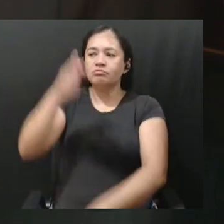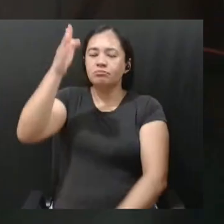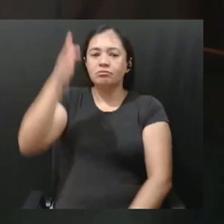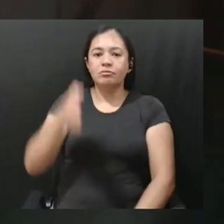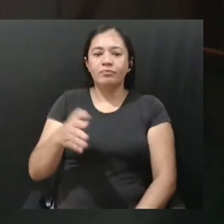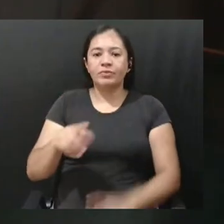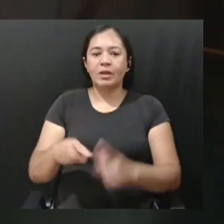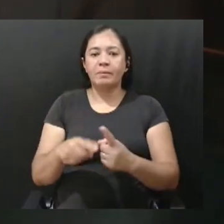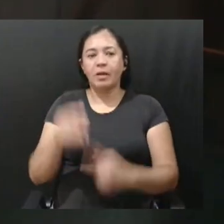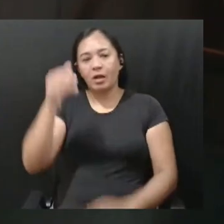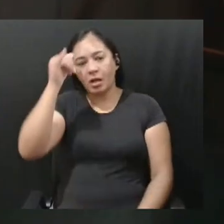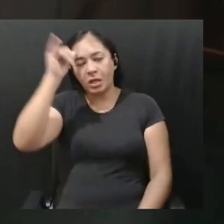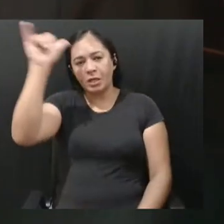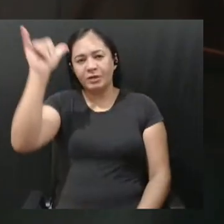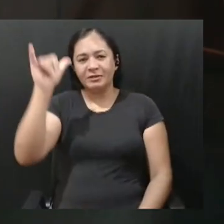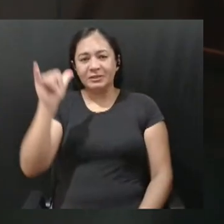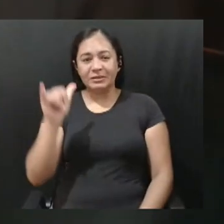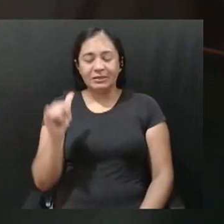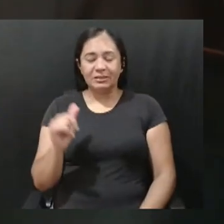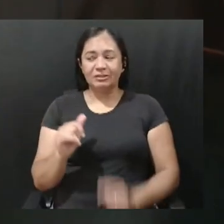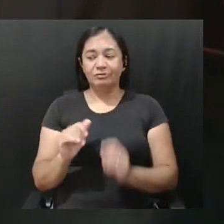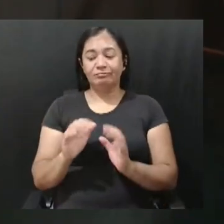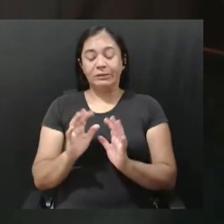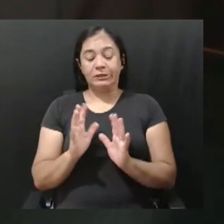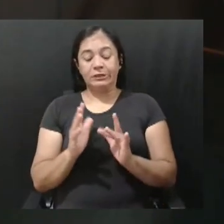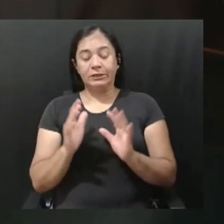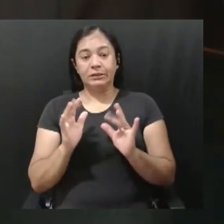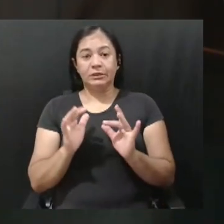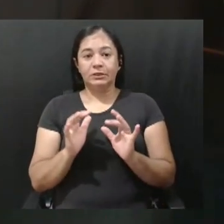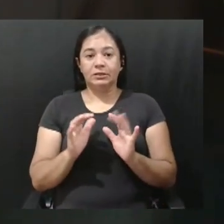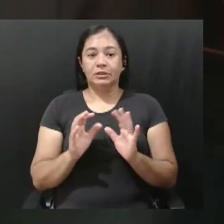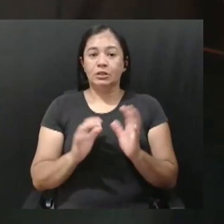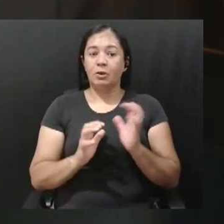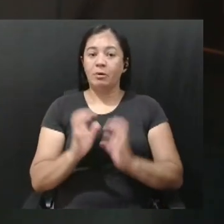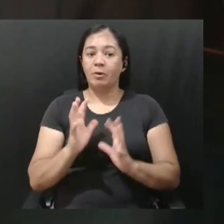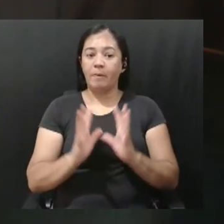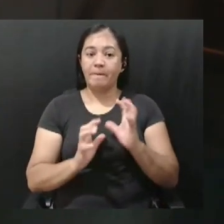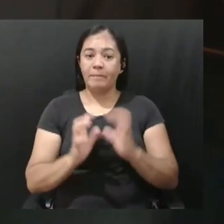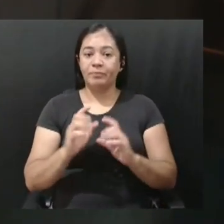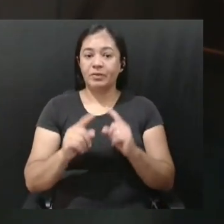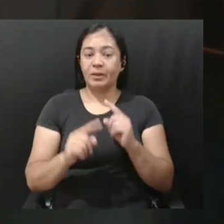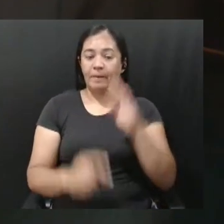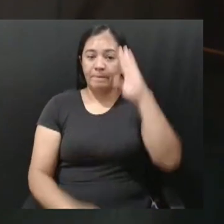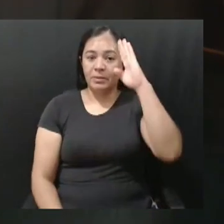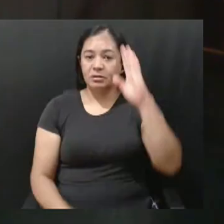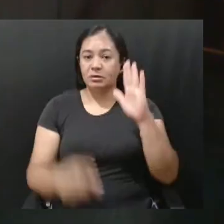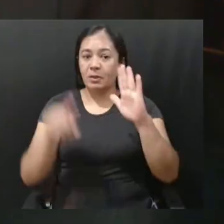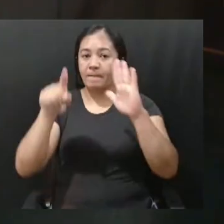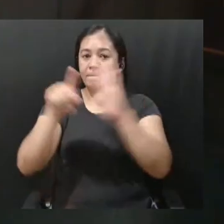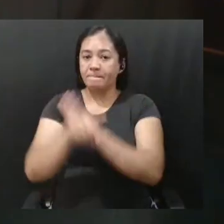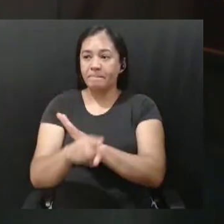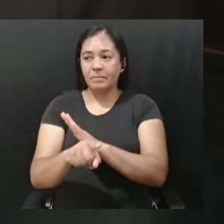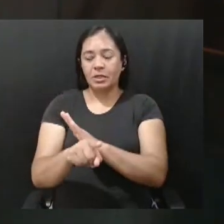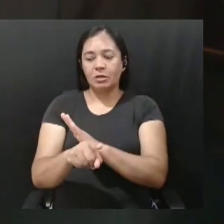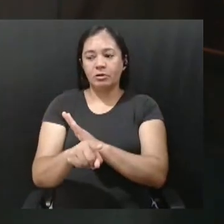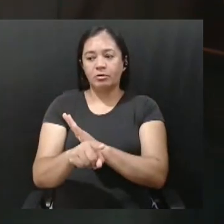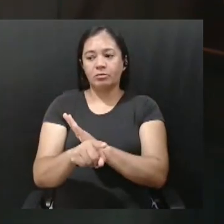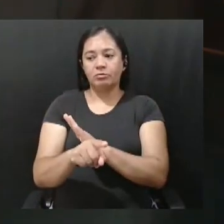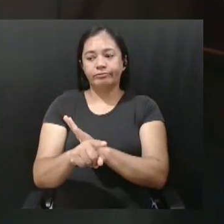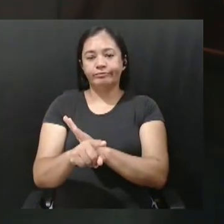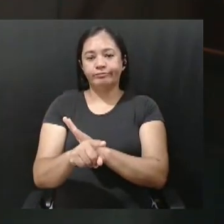ruim também, especialmente, gente, diante das perguntas invasivas, né? Porque se